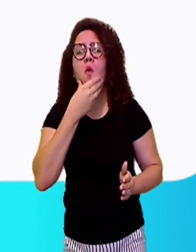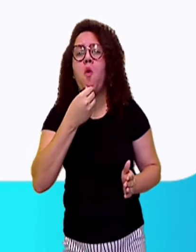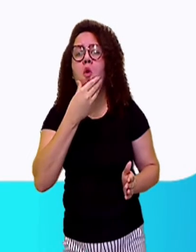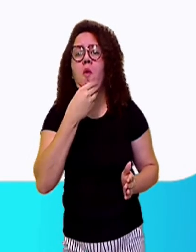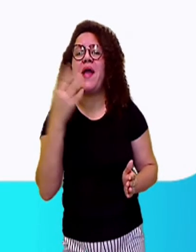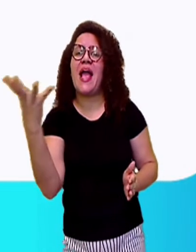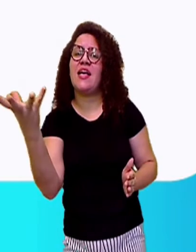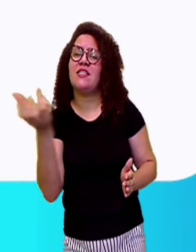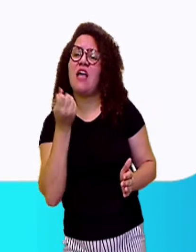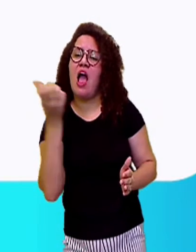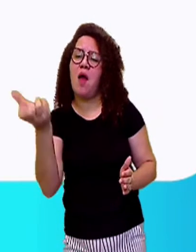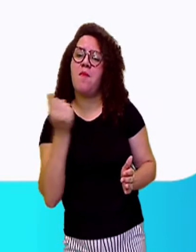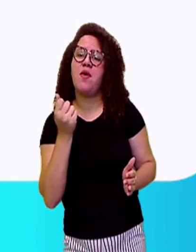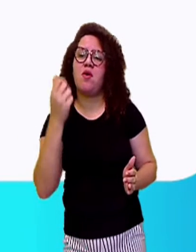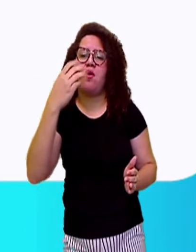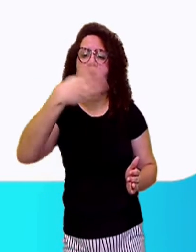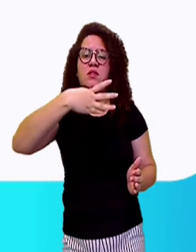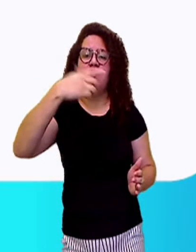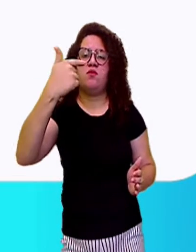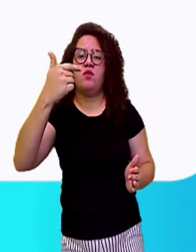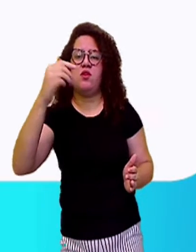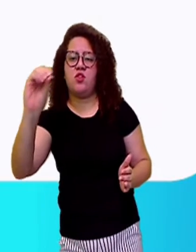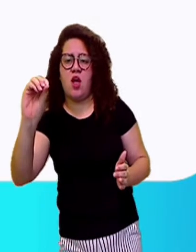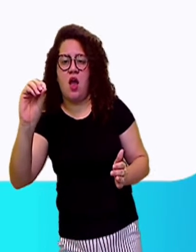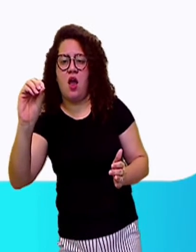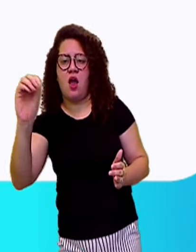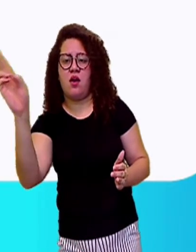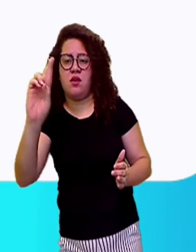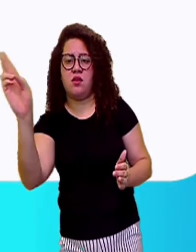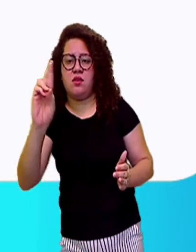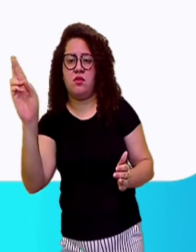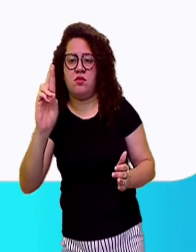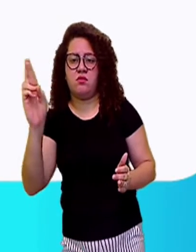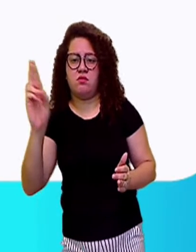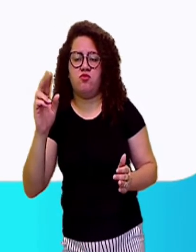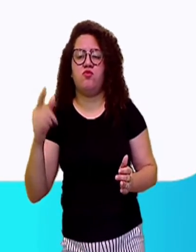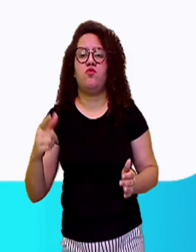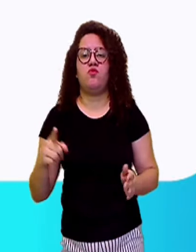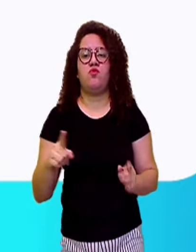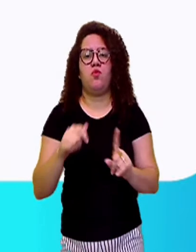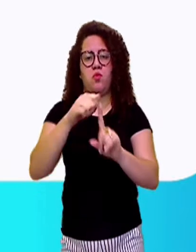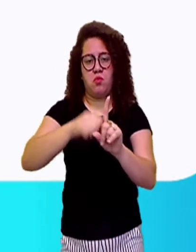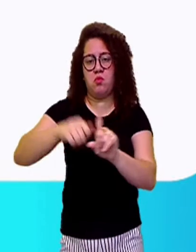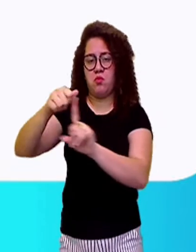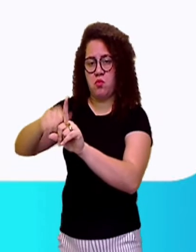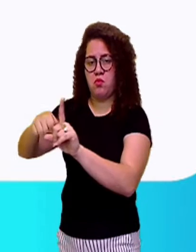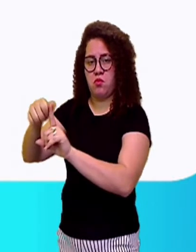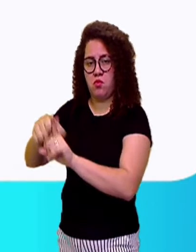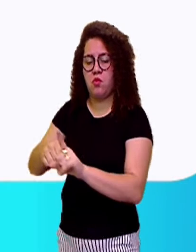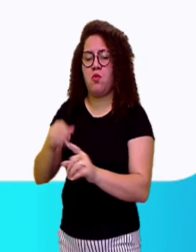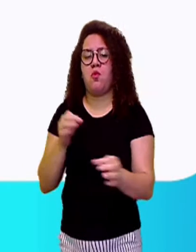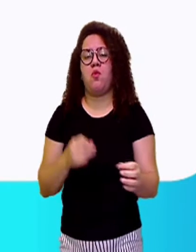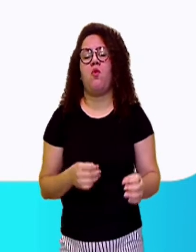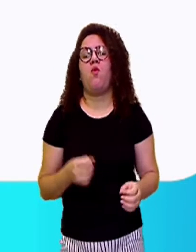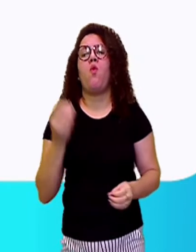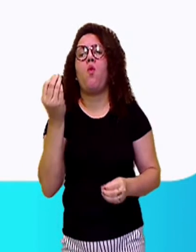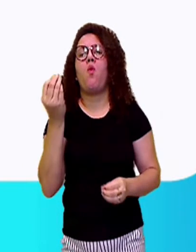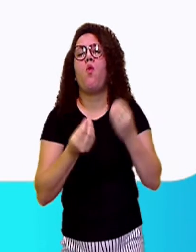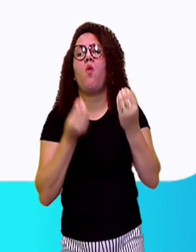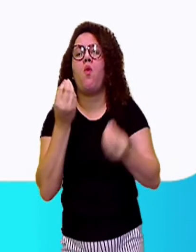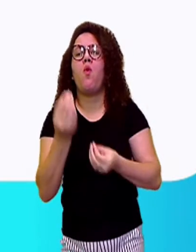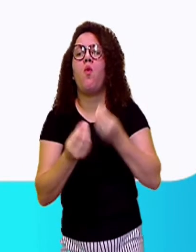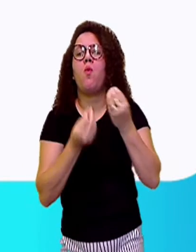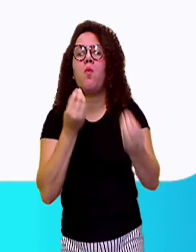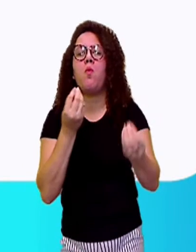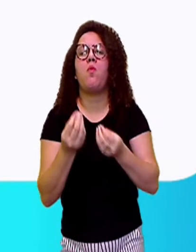recebe R$ 420 de mesada. Veja como ele registrou suas despesas do mês de março